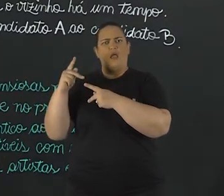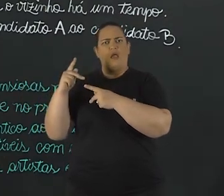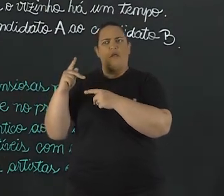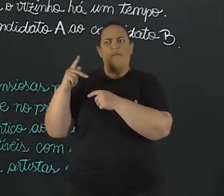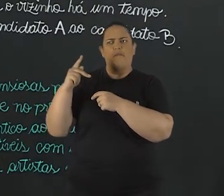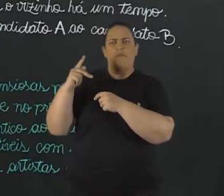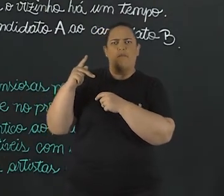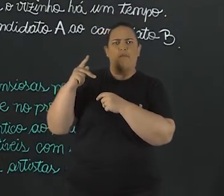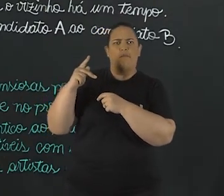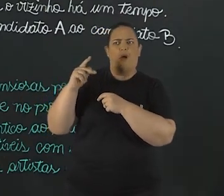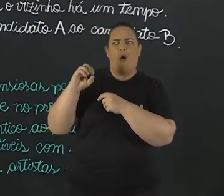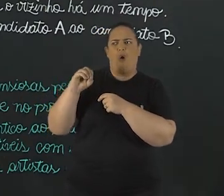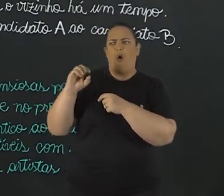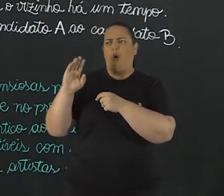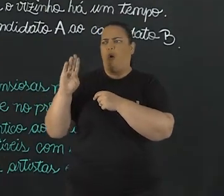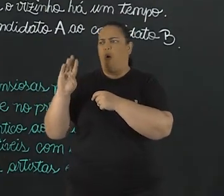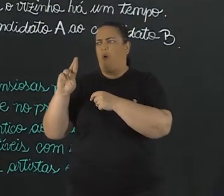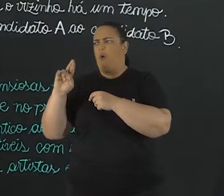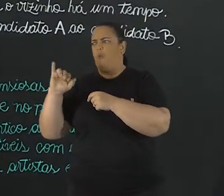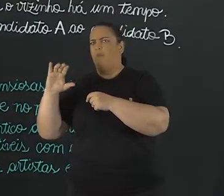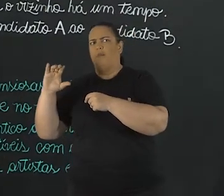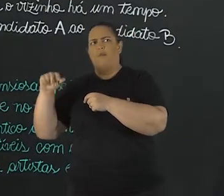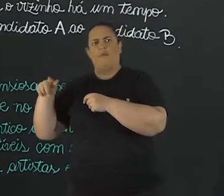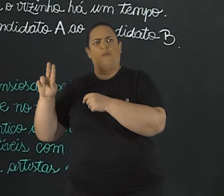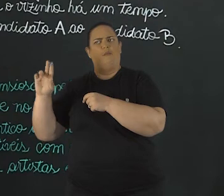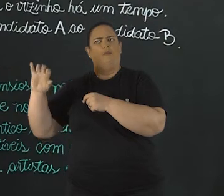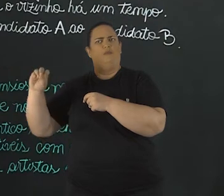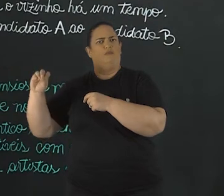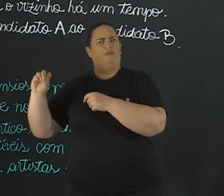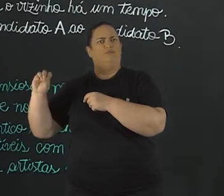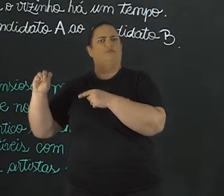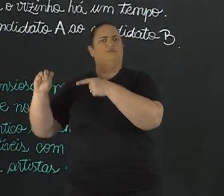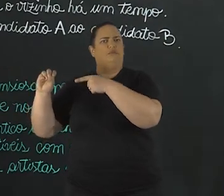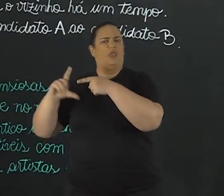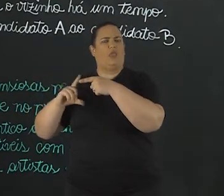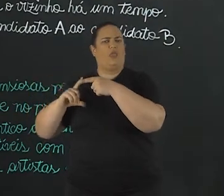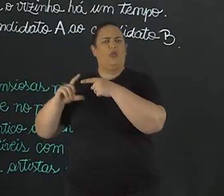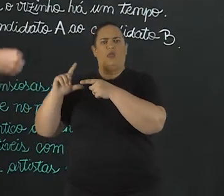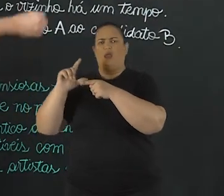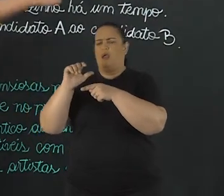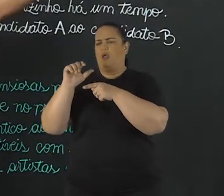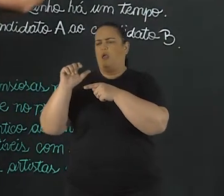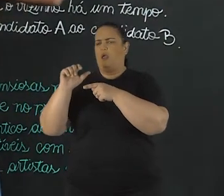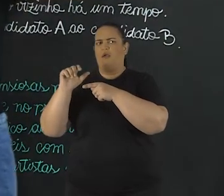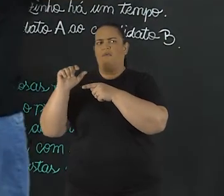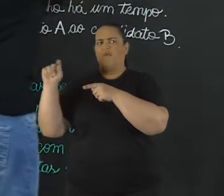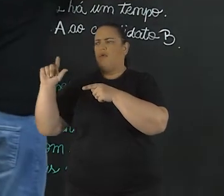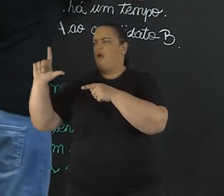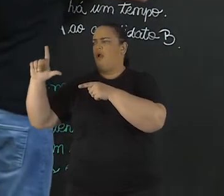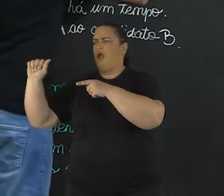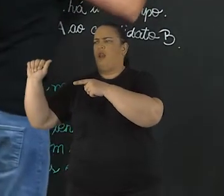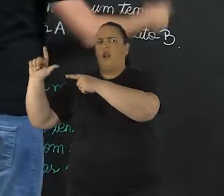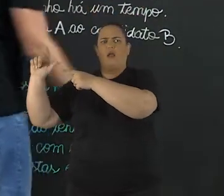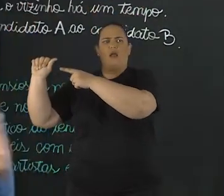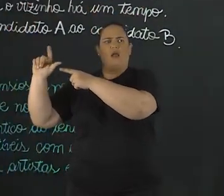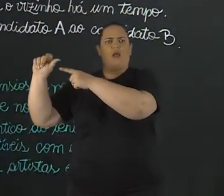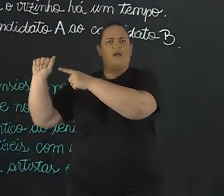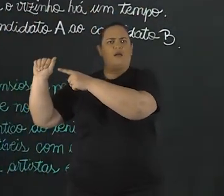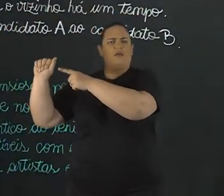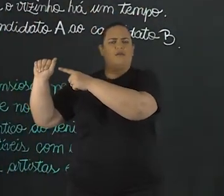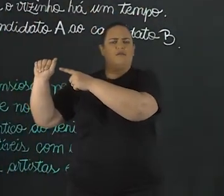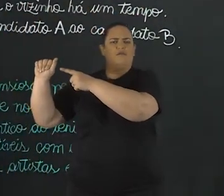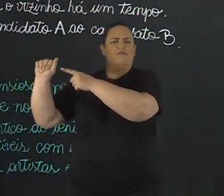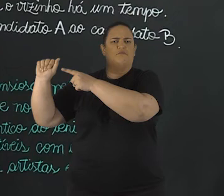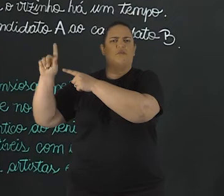De objeto direto, objeto indireto ou de complemento nominal. Acertá-la, esse pronome lá aqui substitui quem? Se